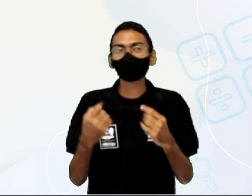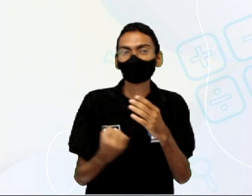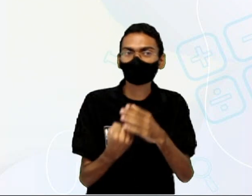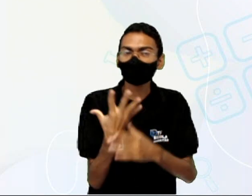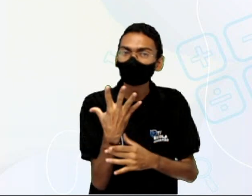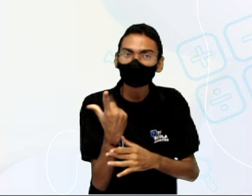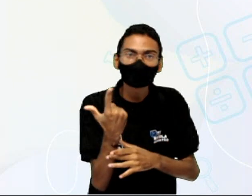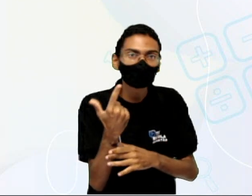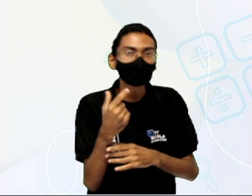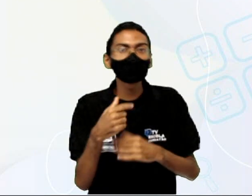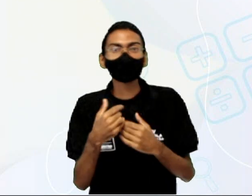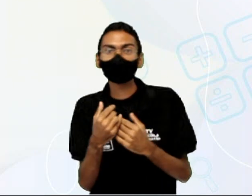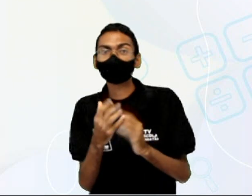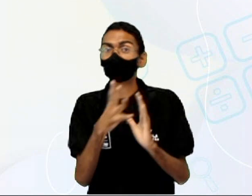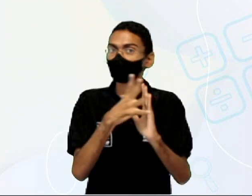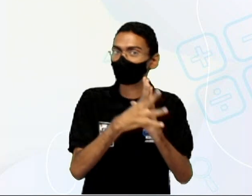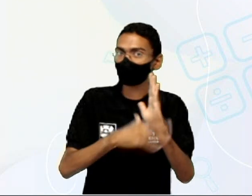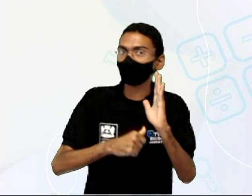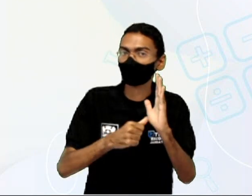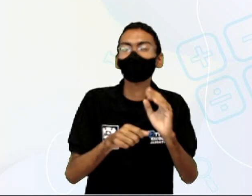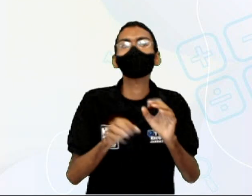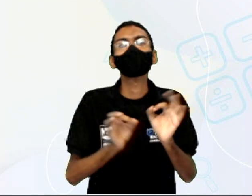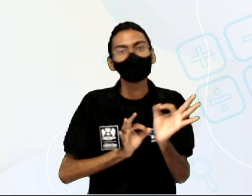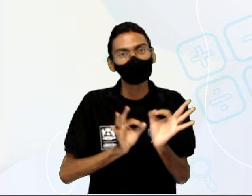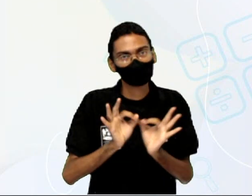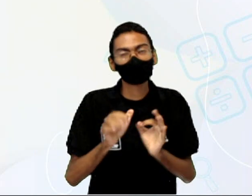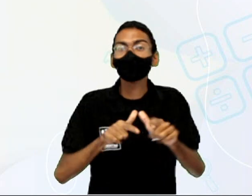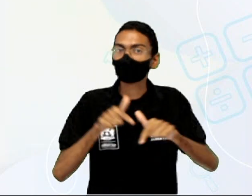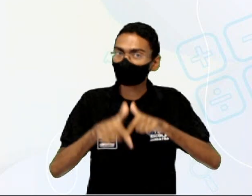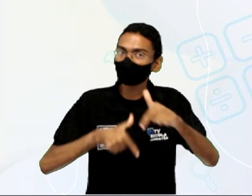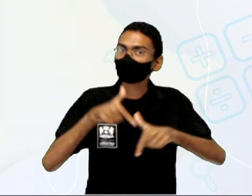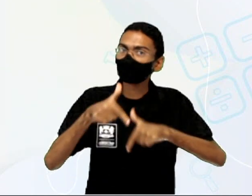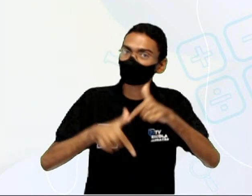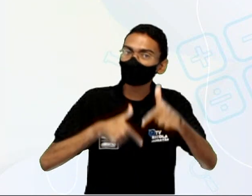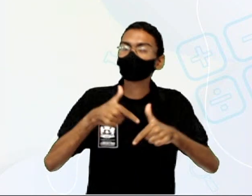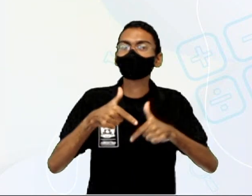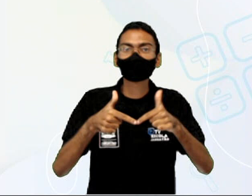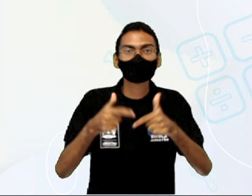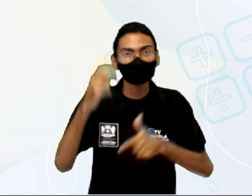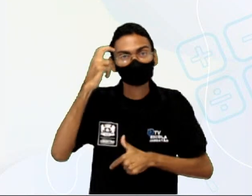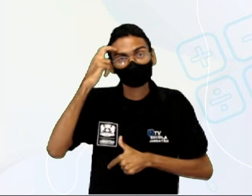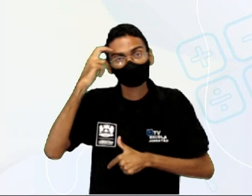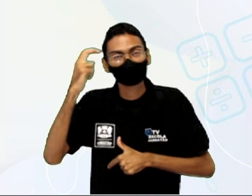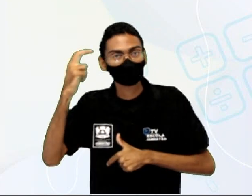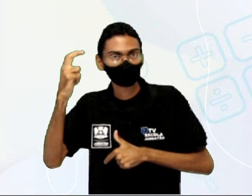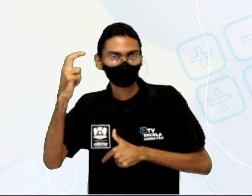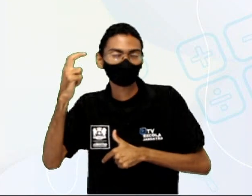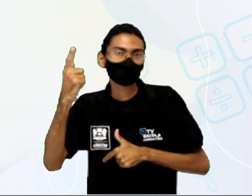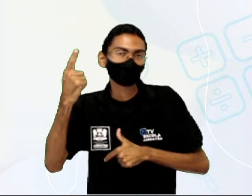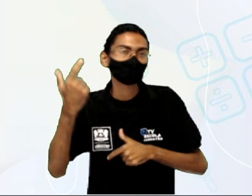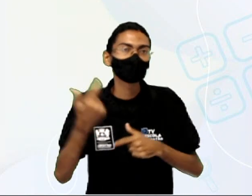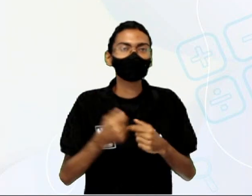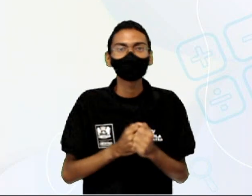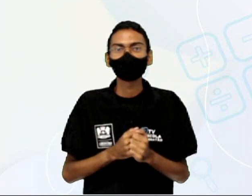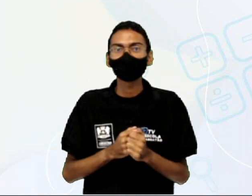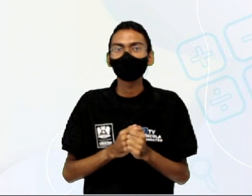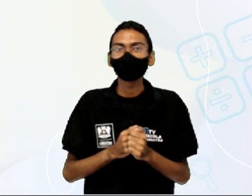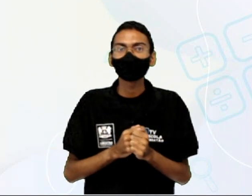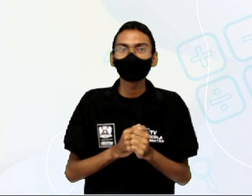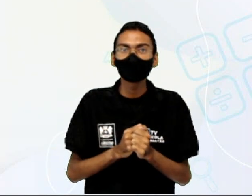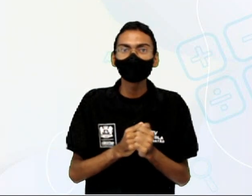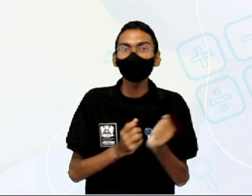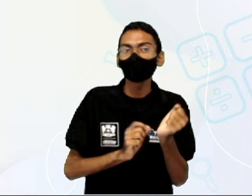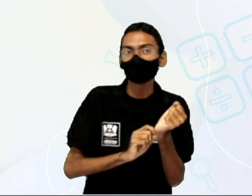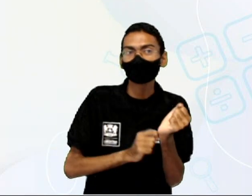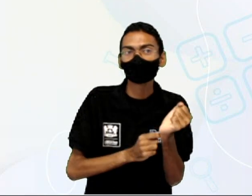era manual, e o trabalhador realizava seu trabalho por meio de sua capacidade artesanal. Aqui nós temos